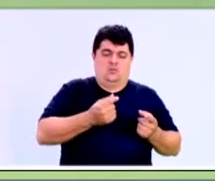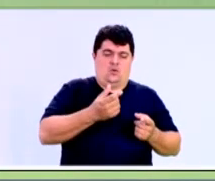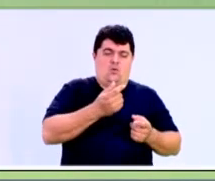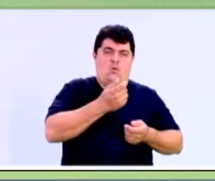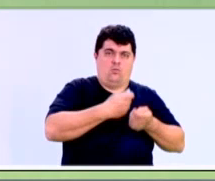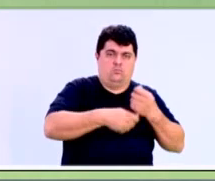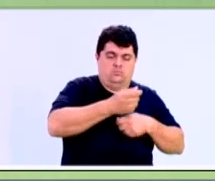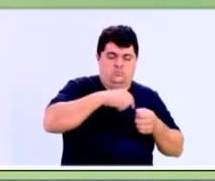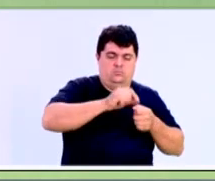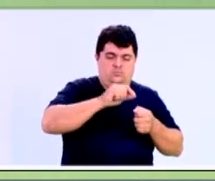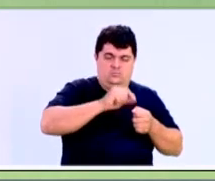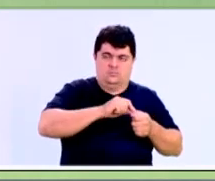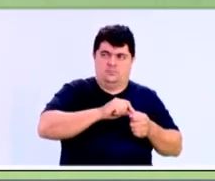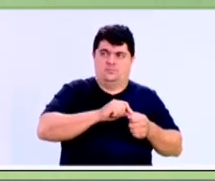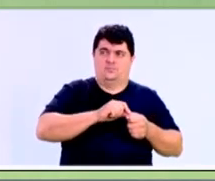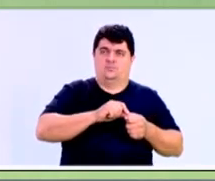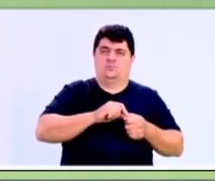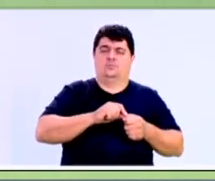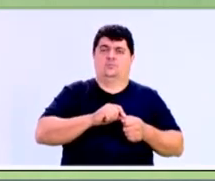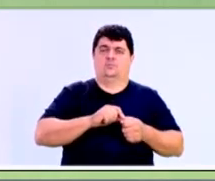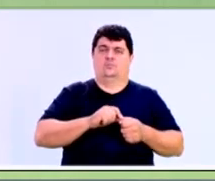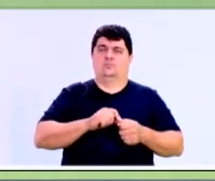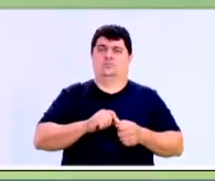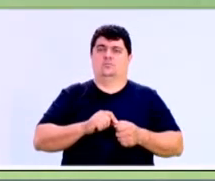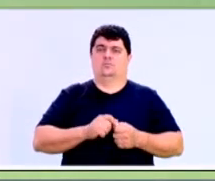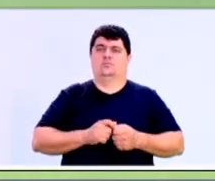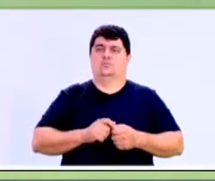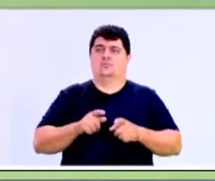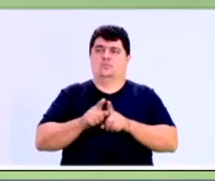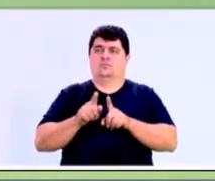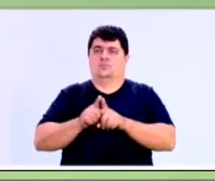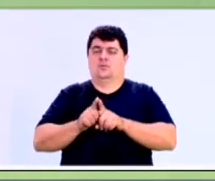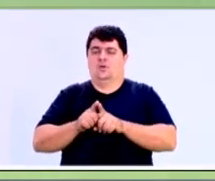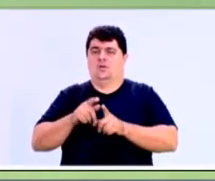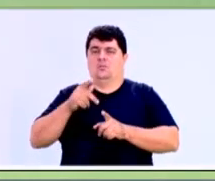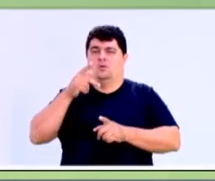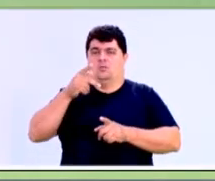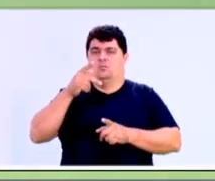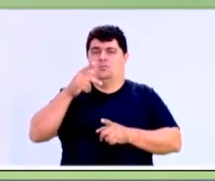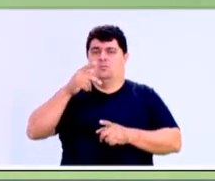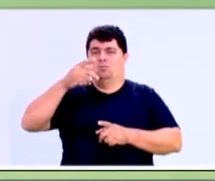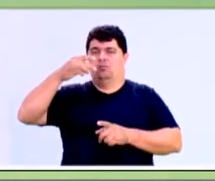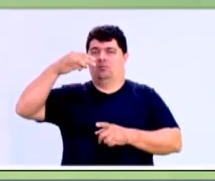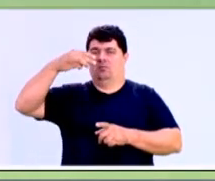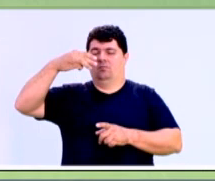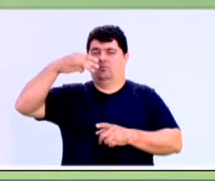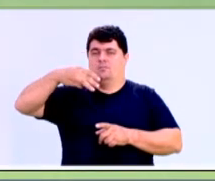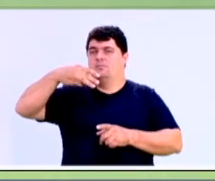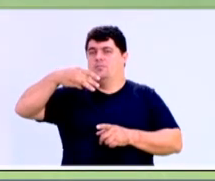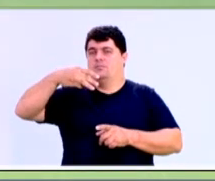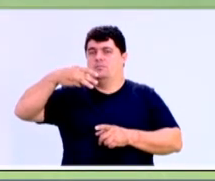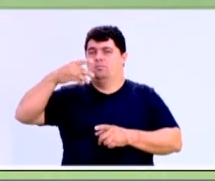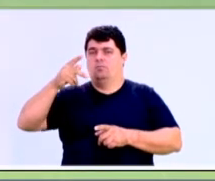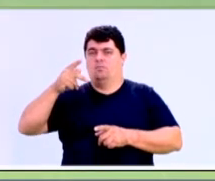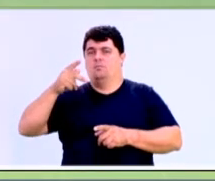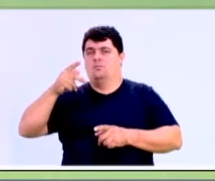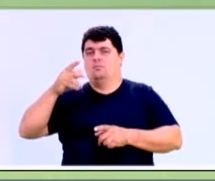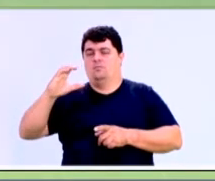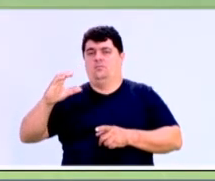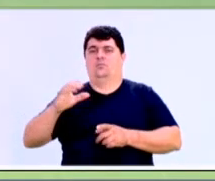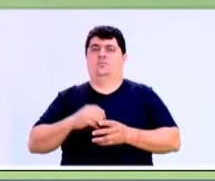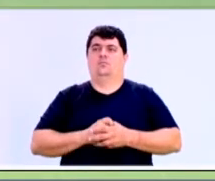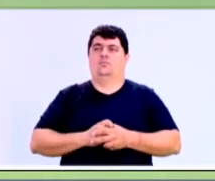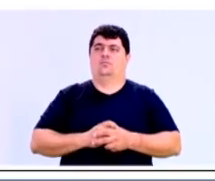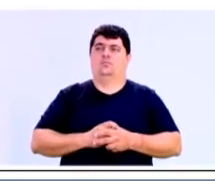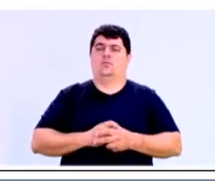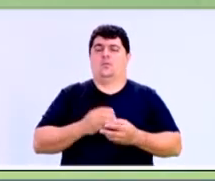gente calculou na slide passado, a gente montou a fórmula, e o prazo médio de pagamento de compras, ok? Então,